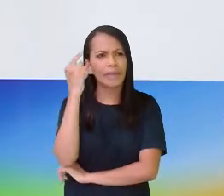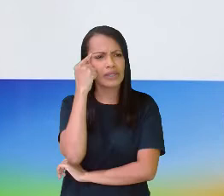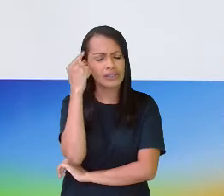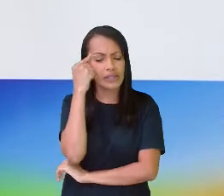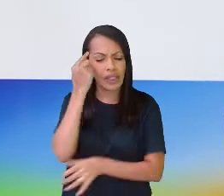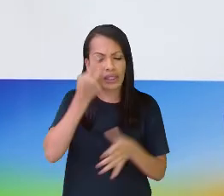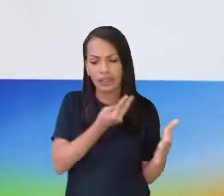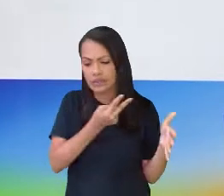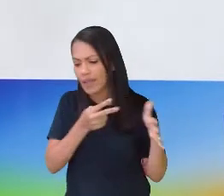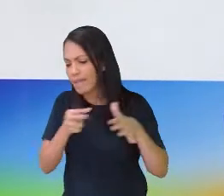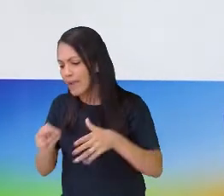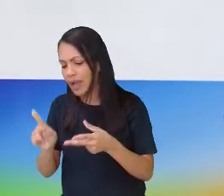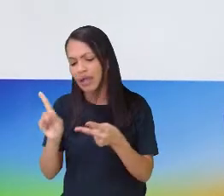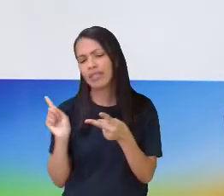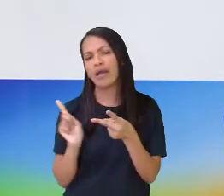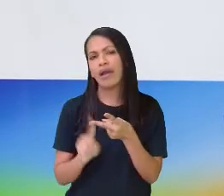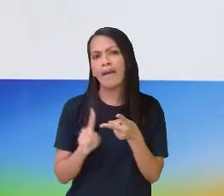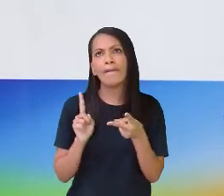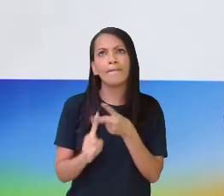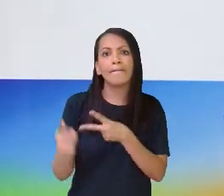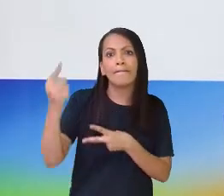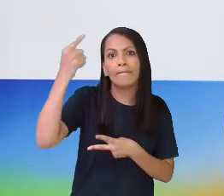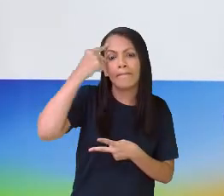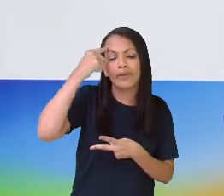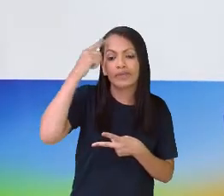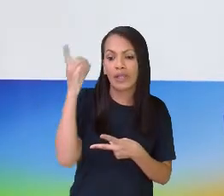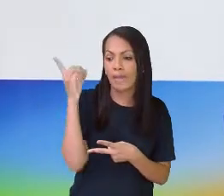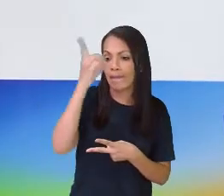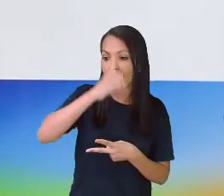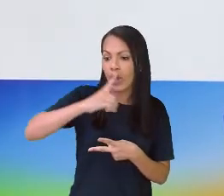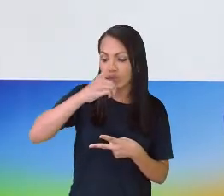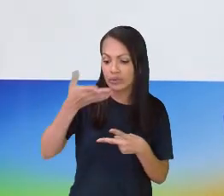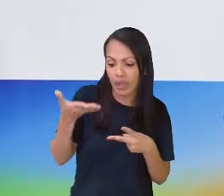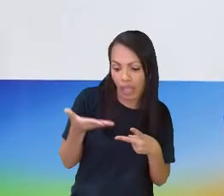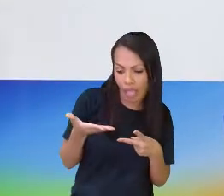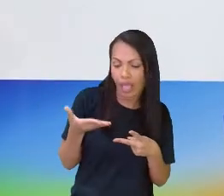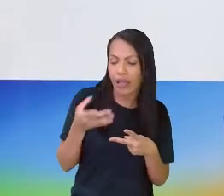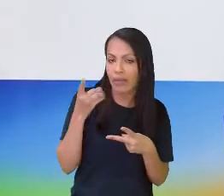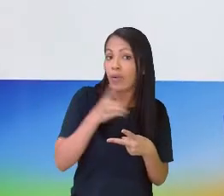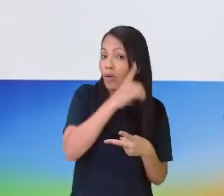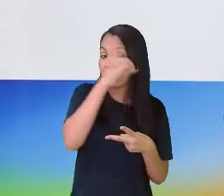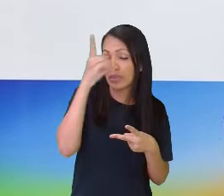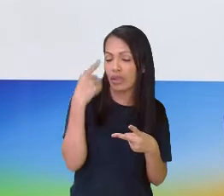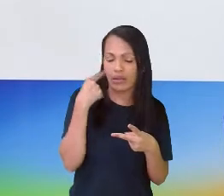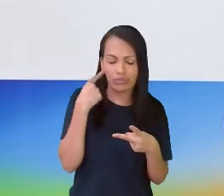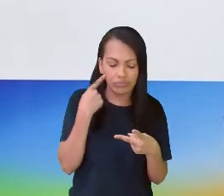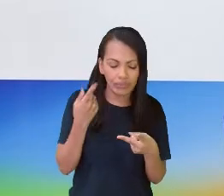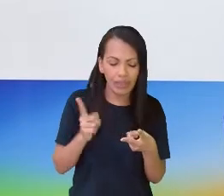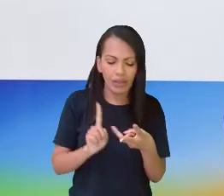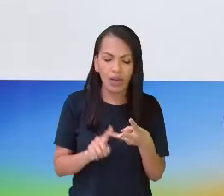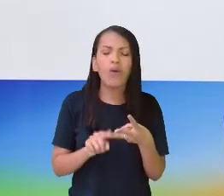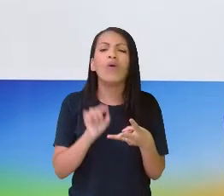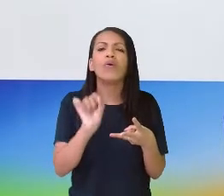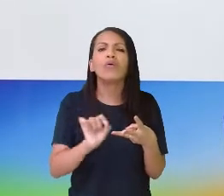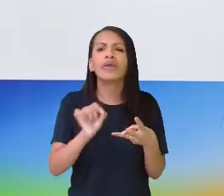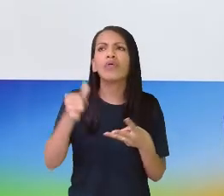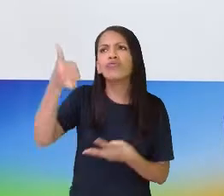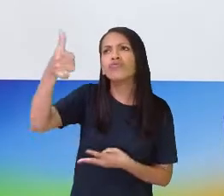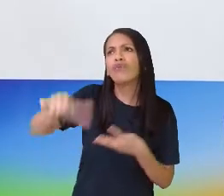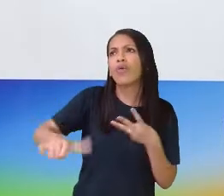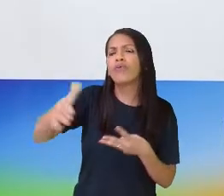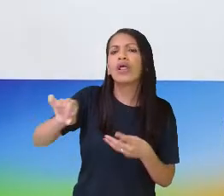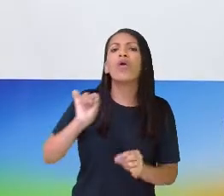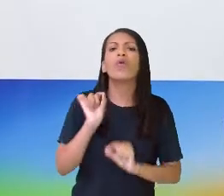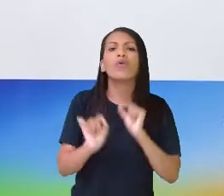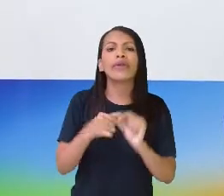semana, que pode ser uma atividade pensada para o dia. A gente precisa ter a clareza do que a gente vai avaliar. Né? O que a gente